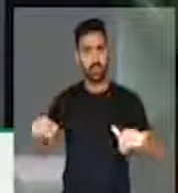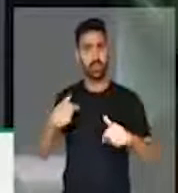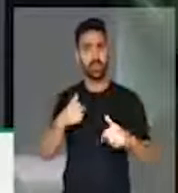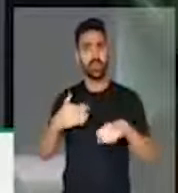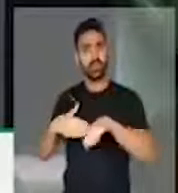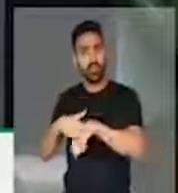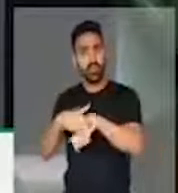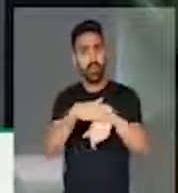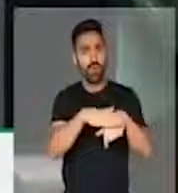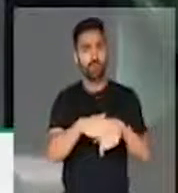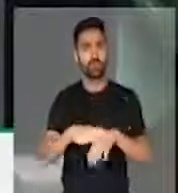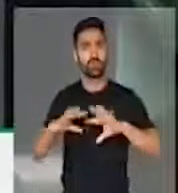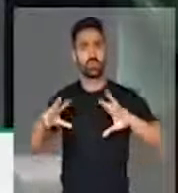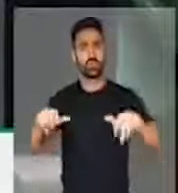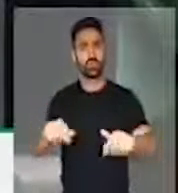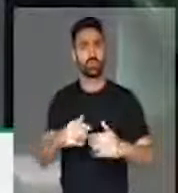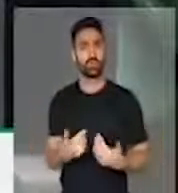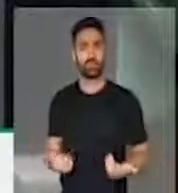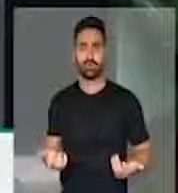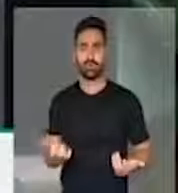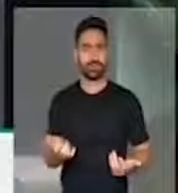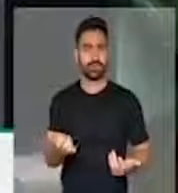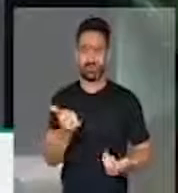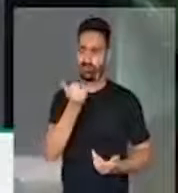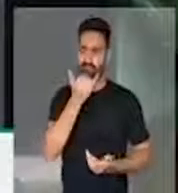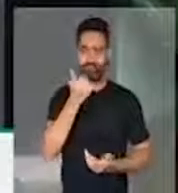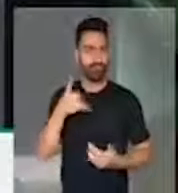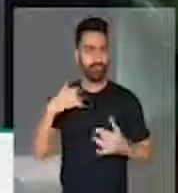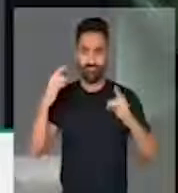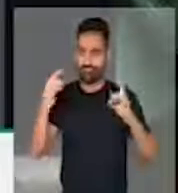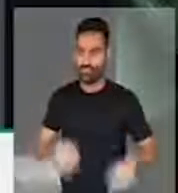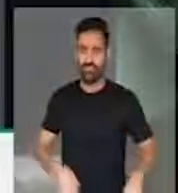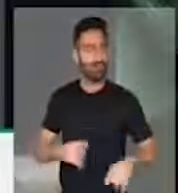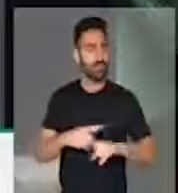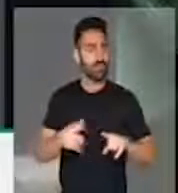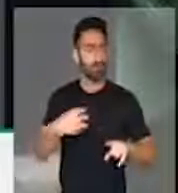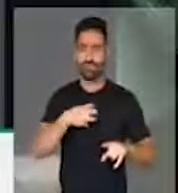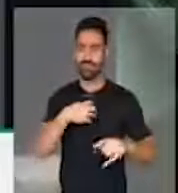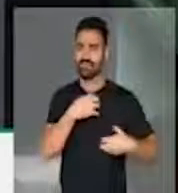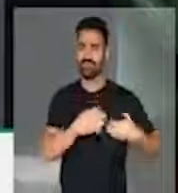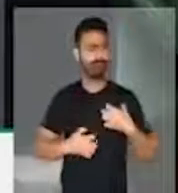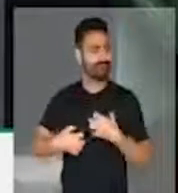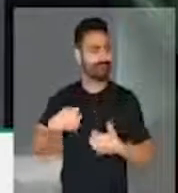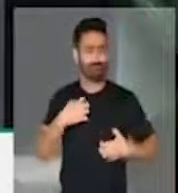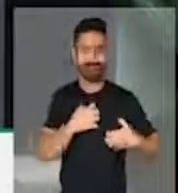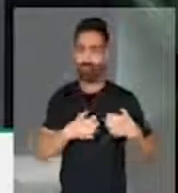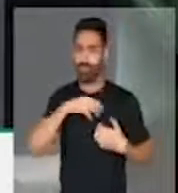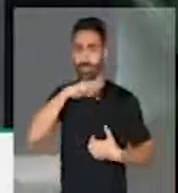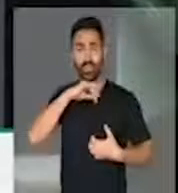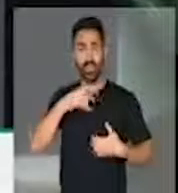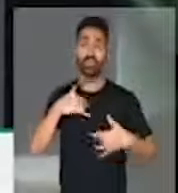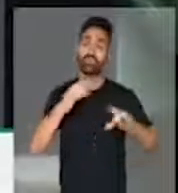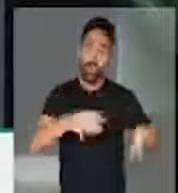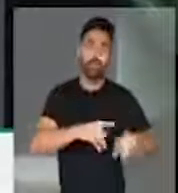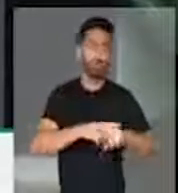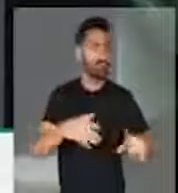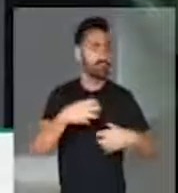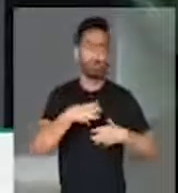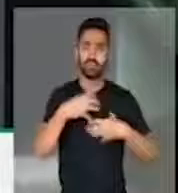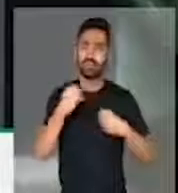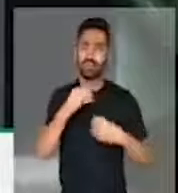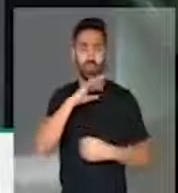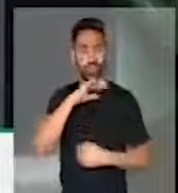mundo. Sabe, eu estou saindo muito chateado mesmo e muito... É